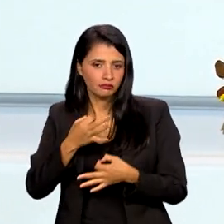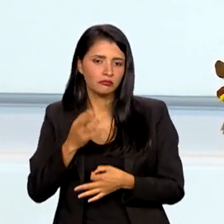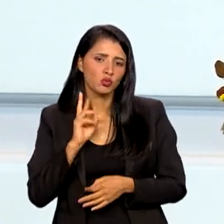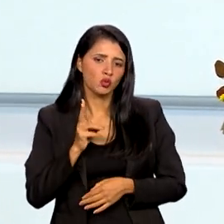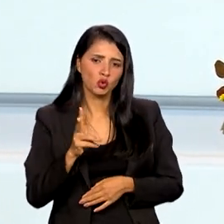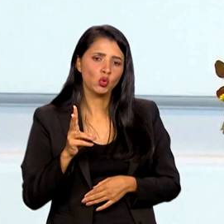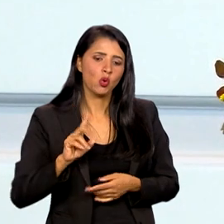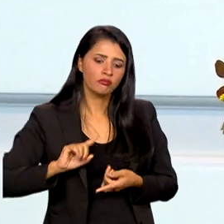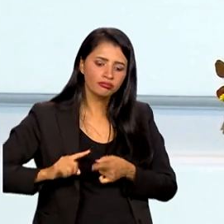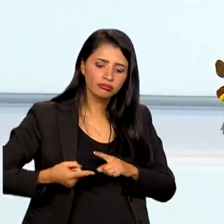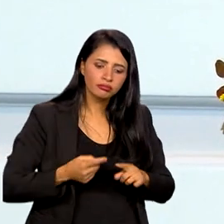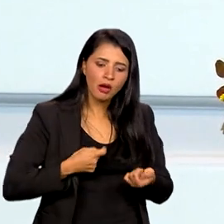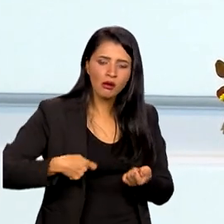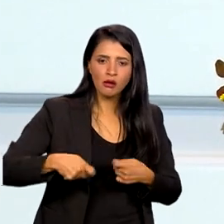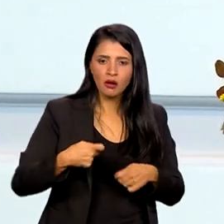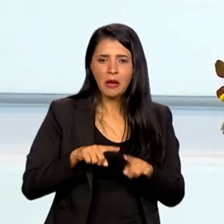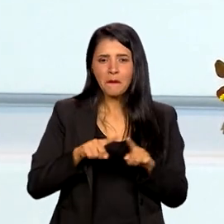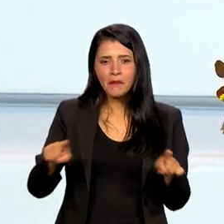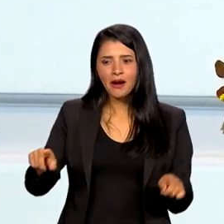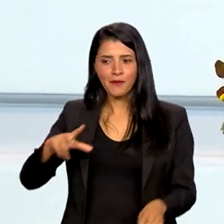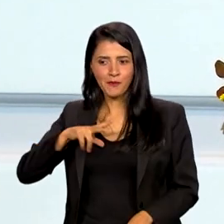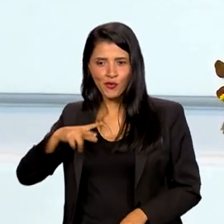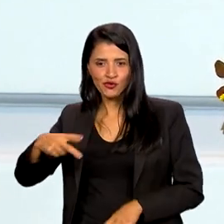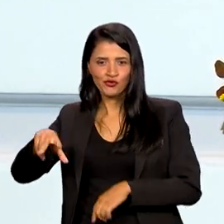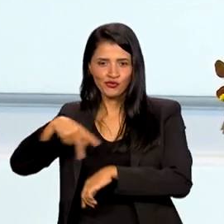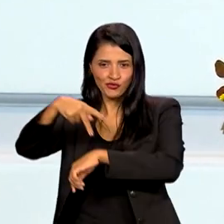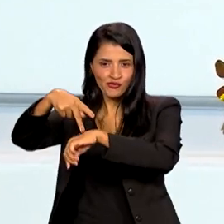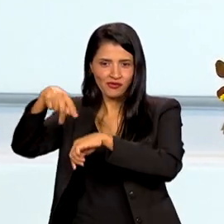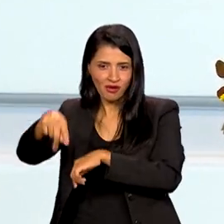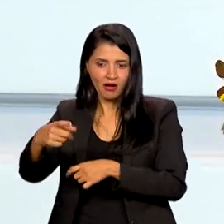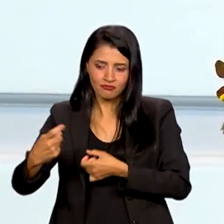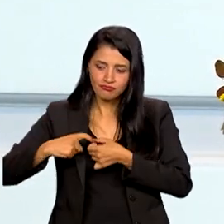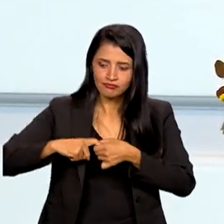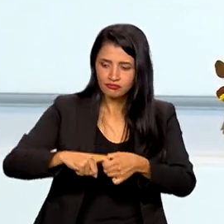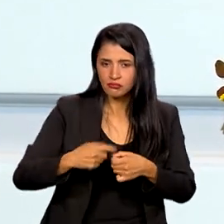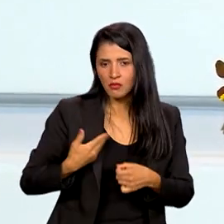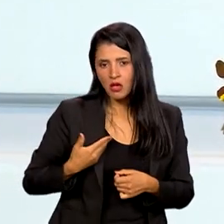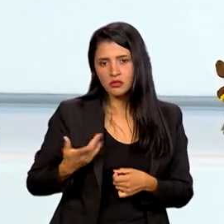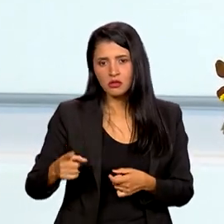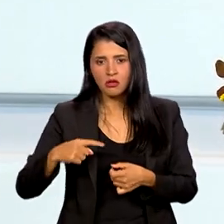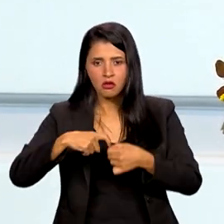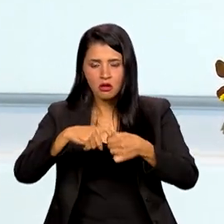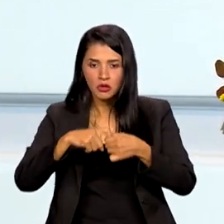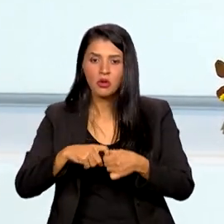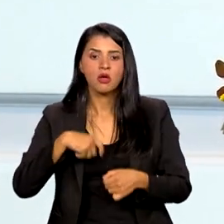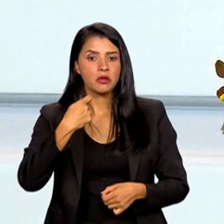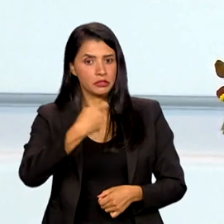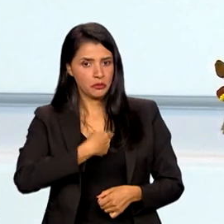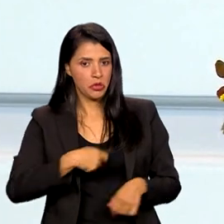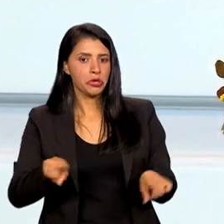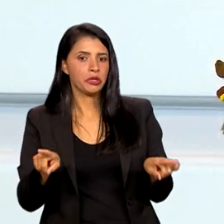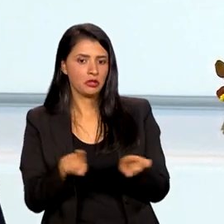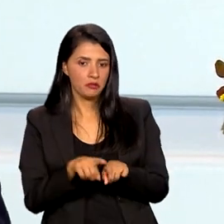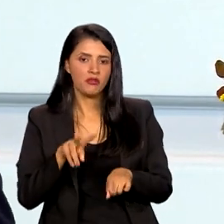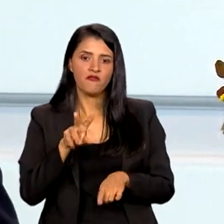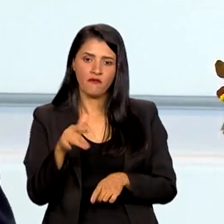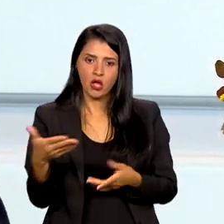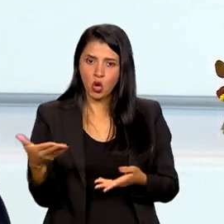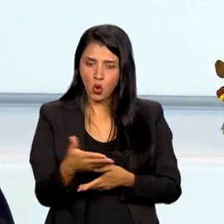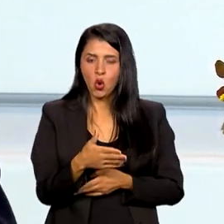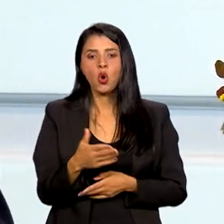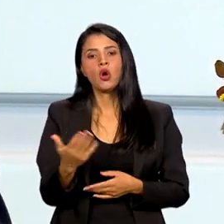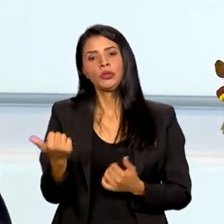prossegue. Agora, Portugal é um aliado, é um parceiro, a Espanha também é um parceiro. A Espanha deve assumir a presidência agora no segundo